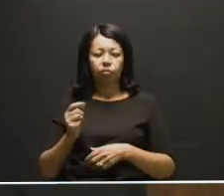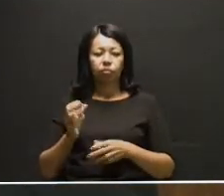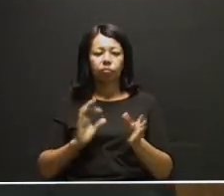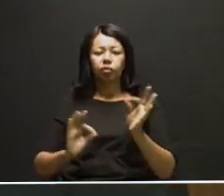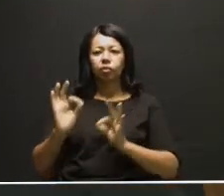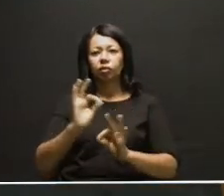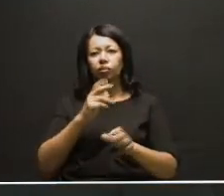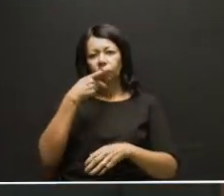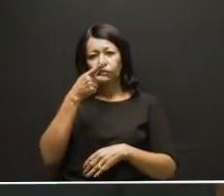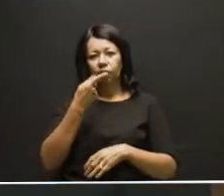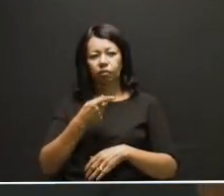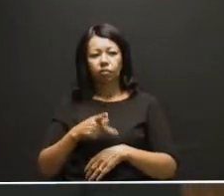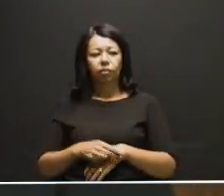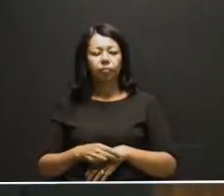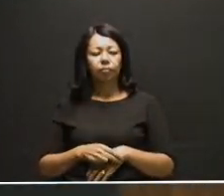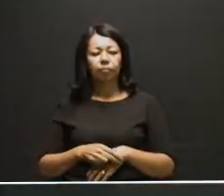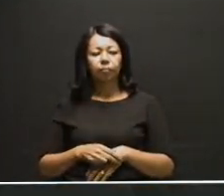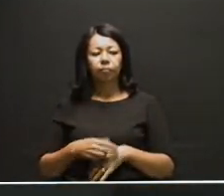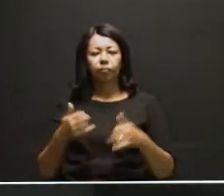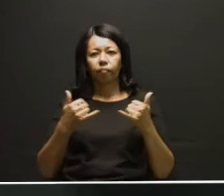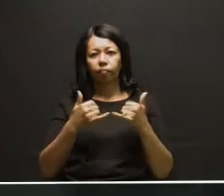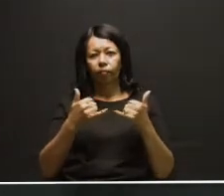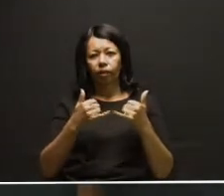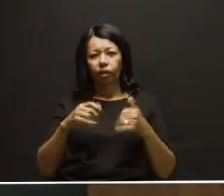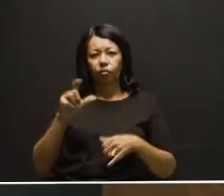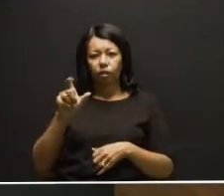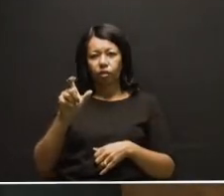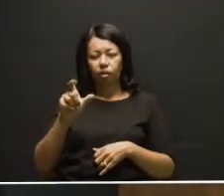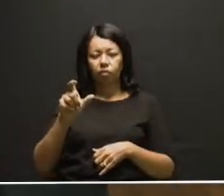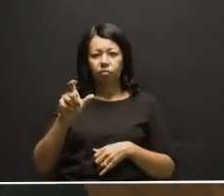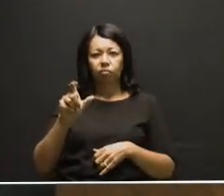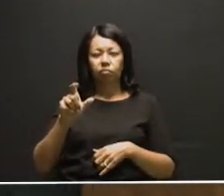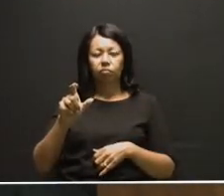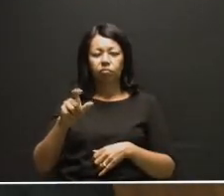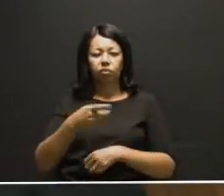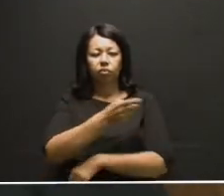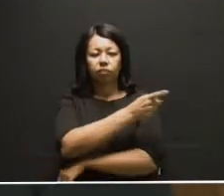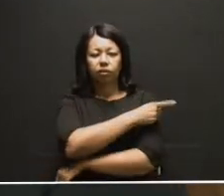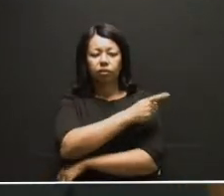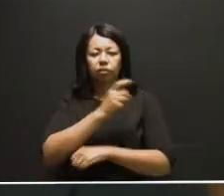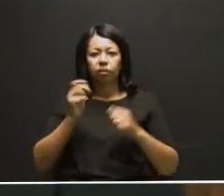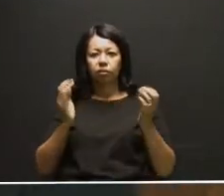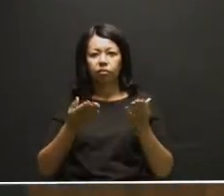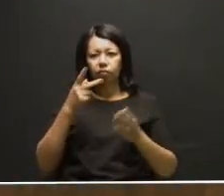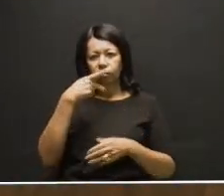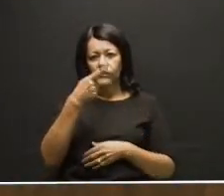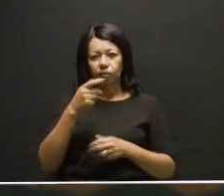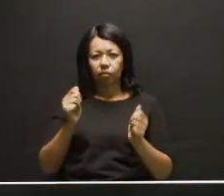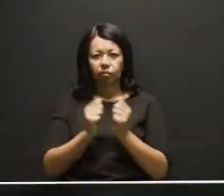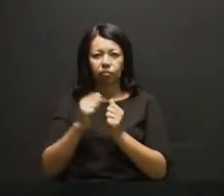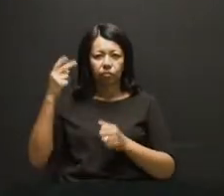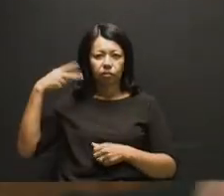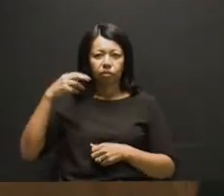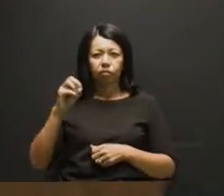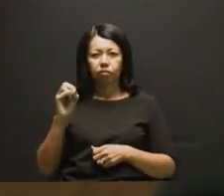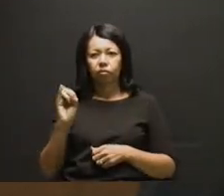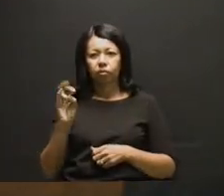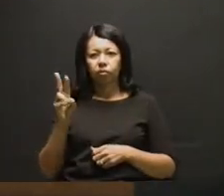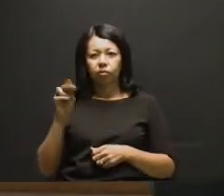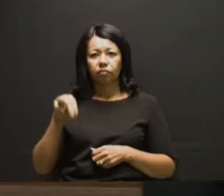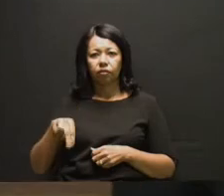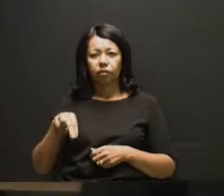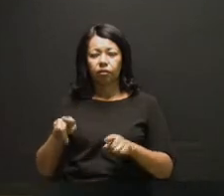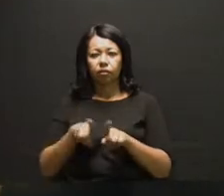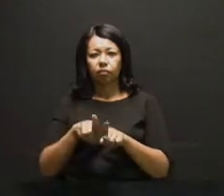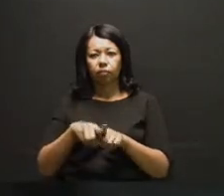projeto fala sobre a informatização do cartão de vacinação e agora recebendo aqui o vereador evander brando que